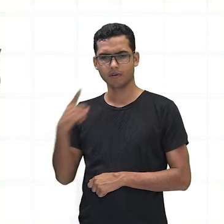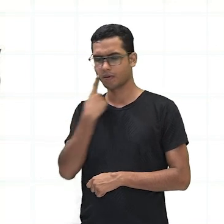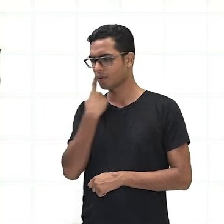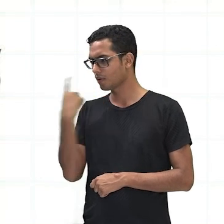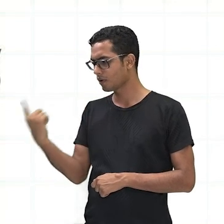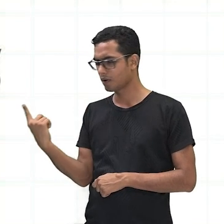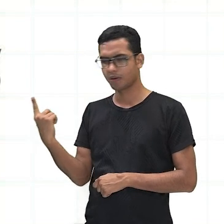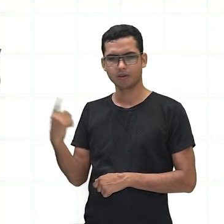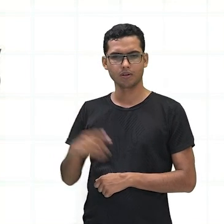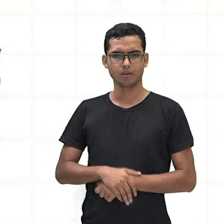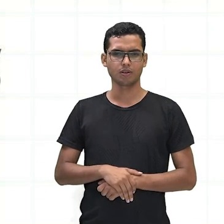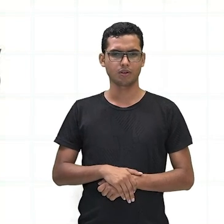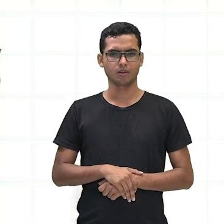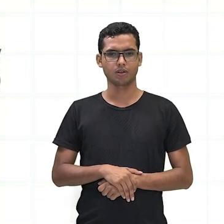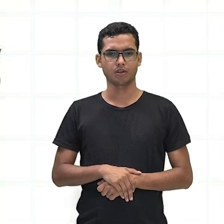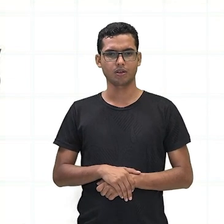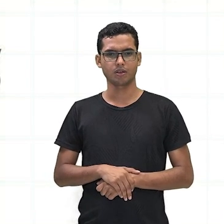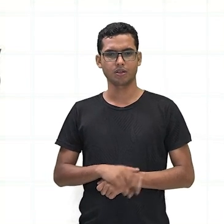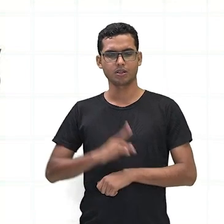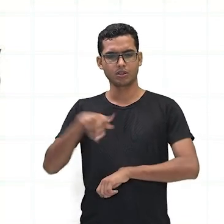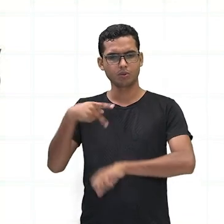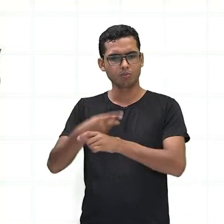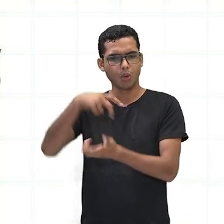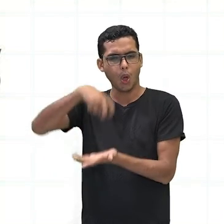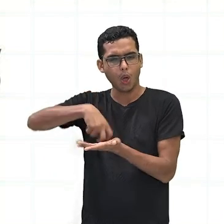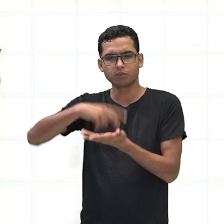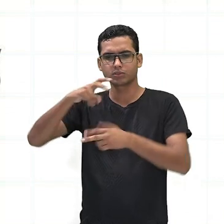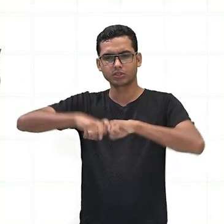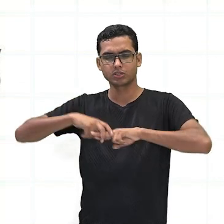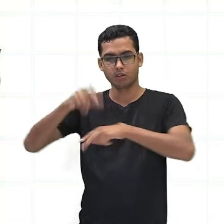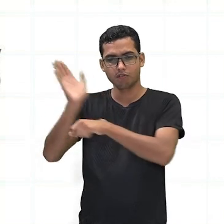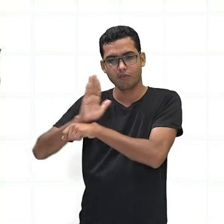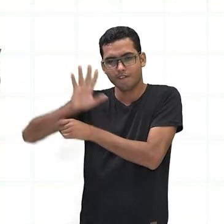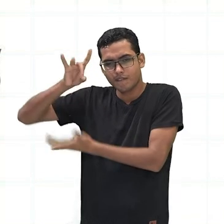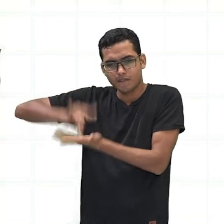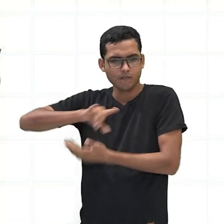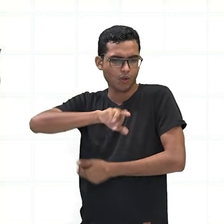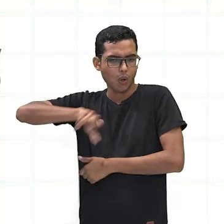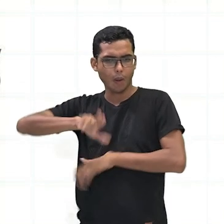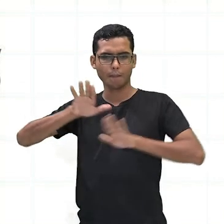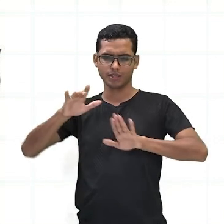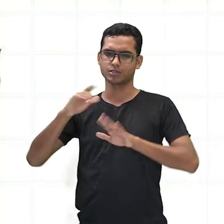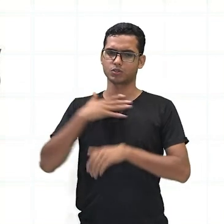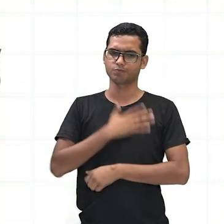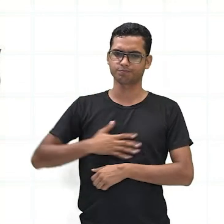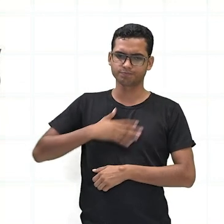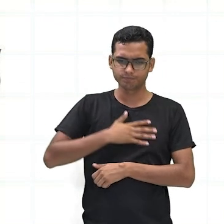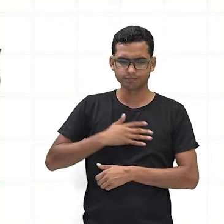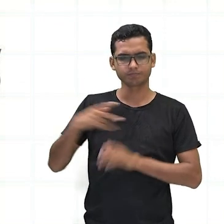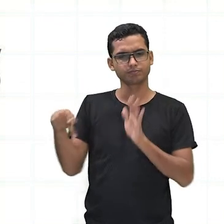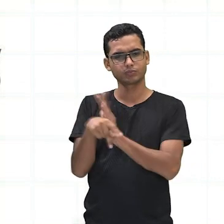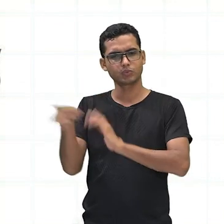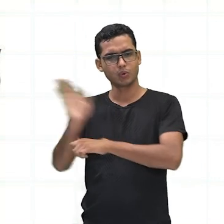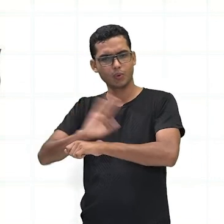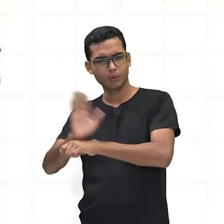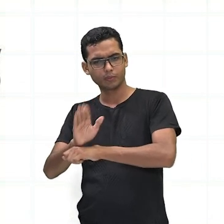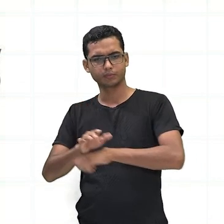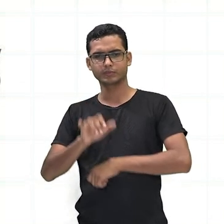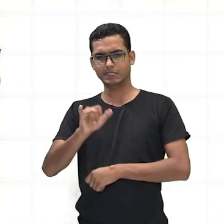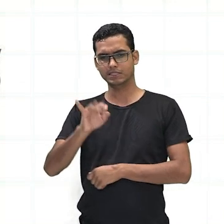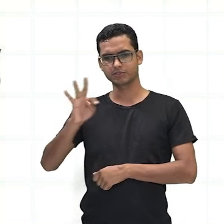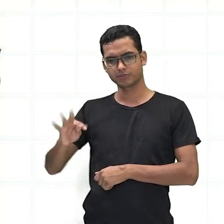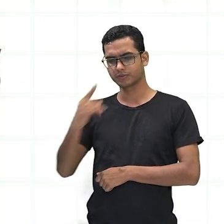verdadeiro, of course. But I like it. Eu gostei dele, né? Do filme. Because